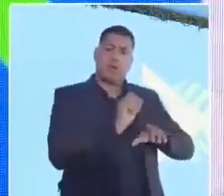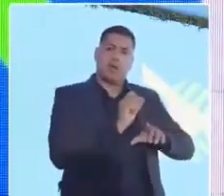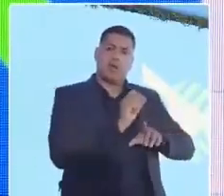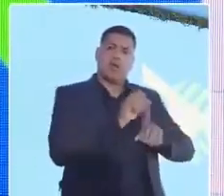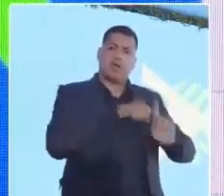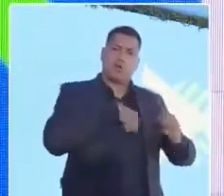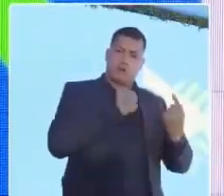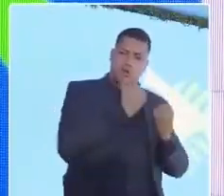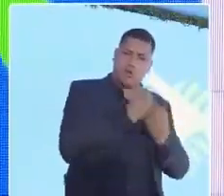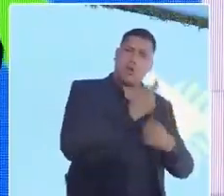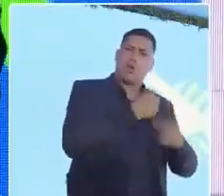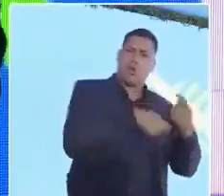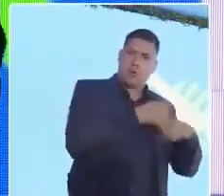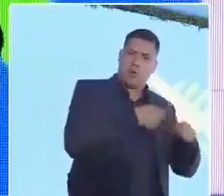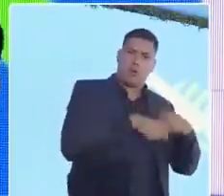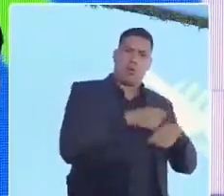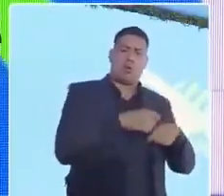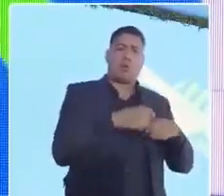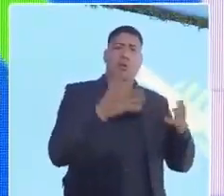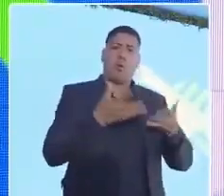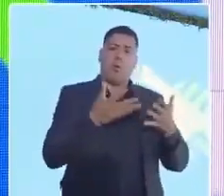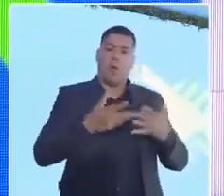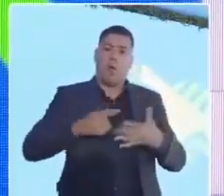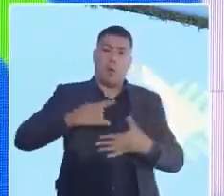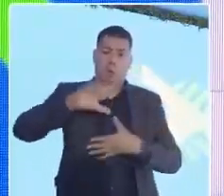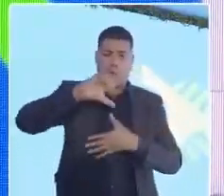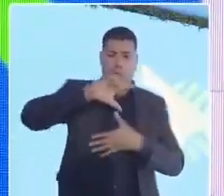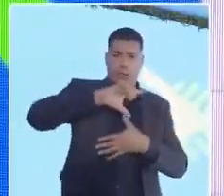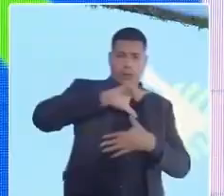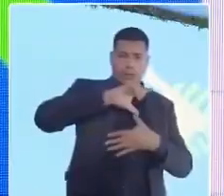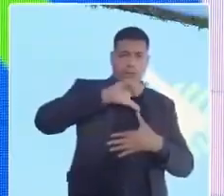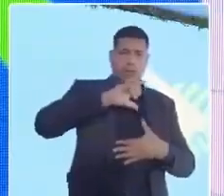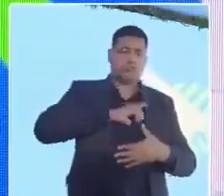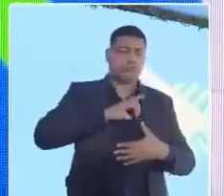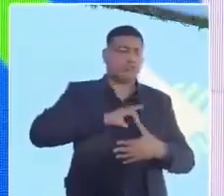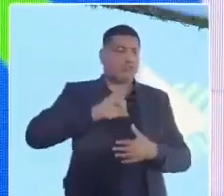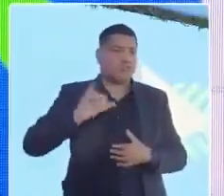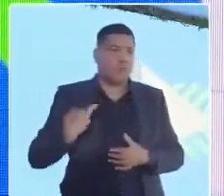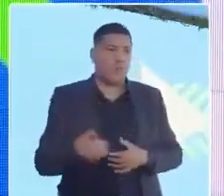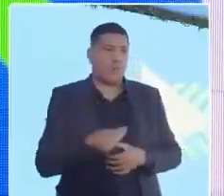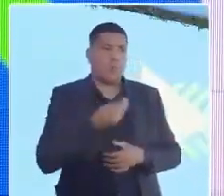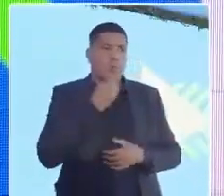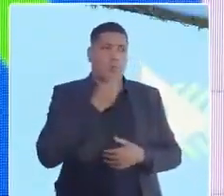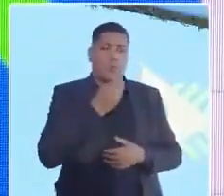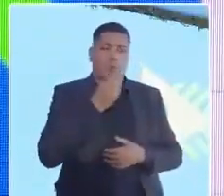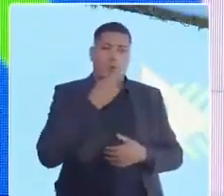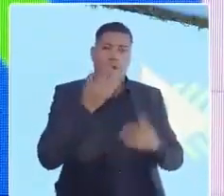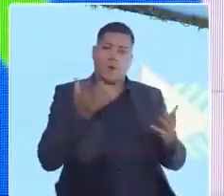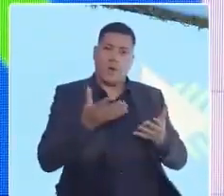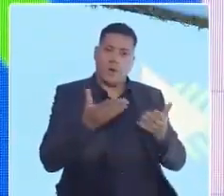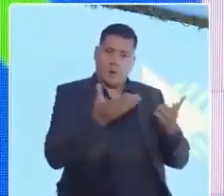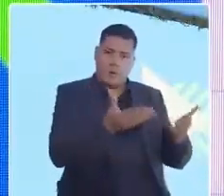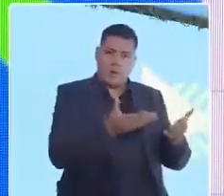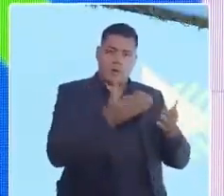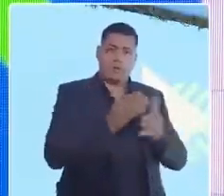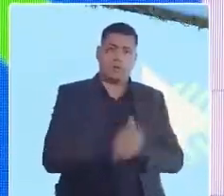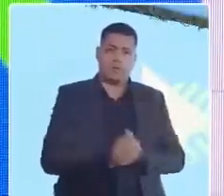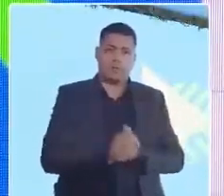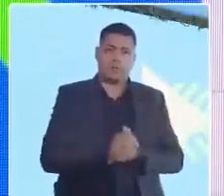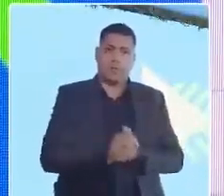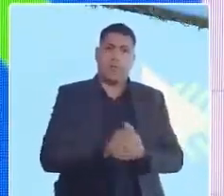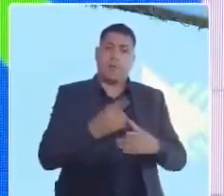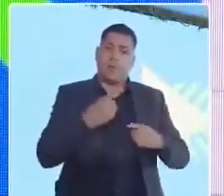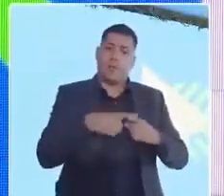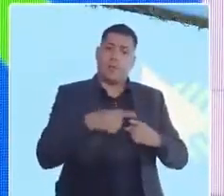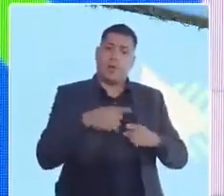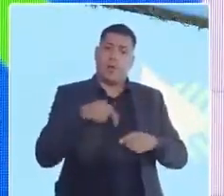hoje a América Latina e o Caribe tem uma enorme oportunidade à sua frente porque o